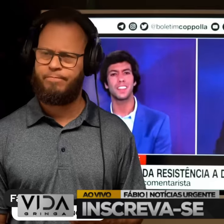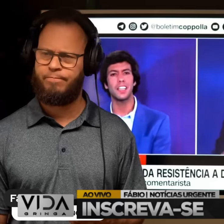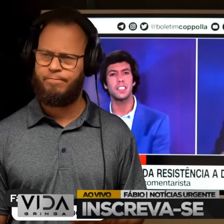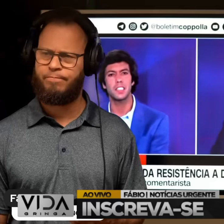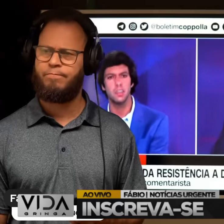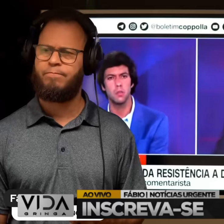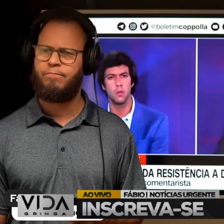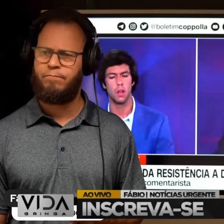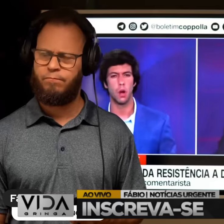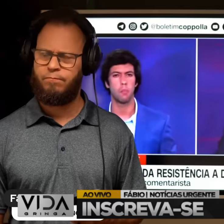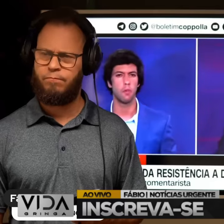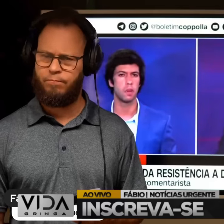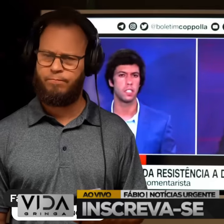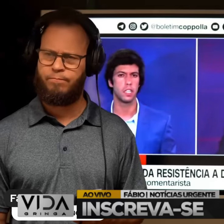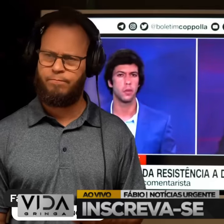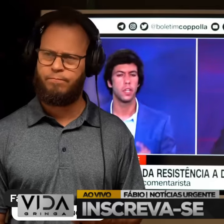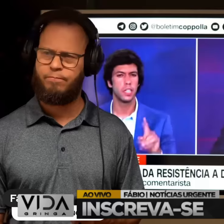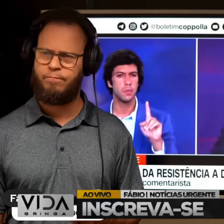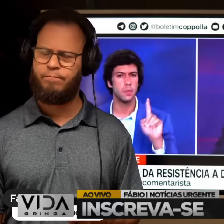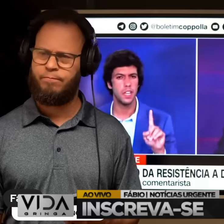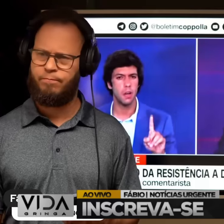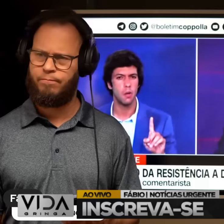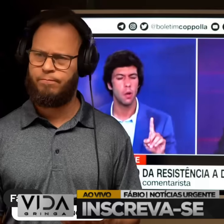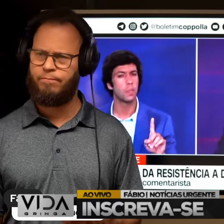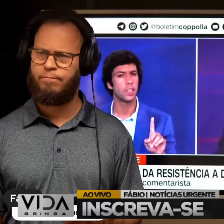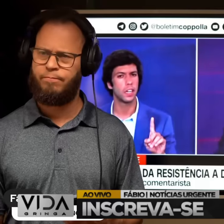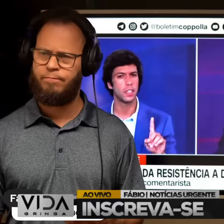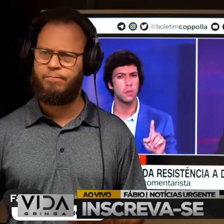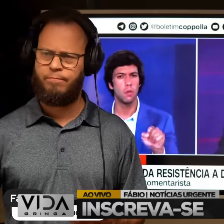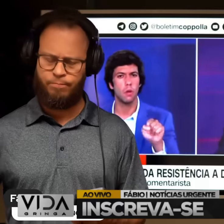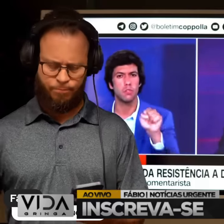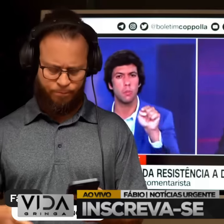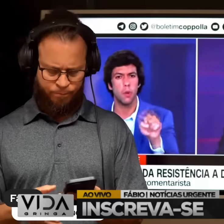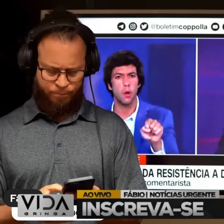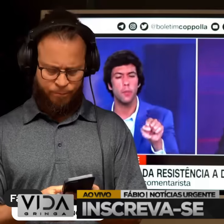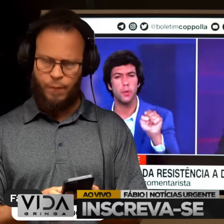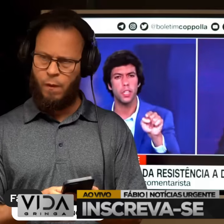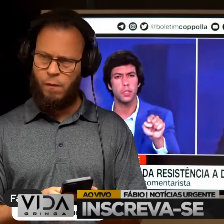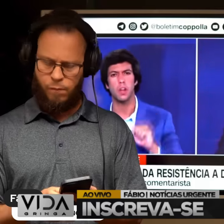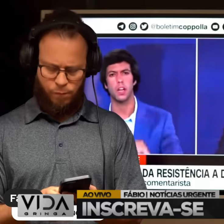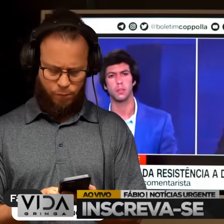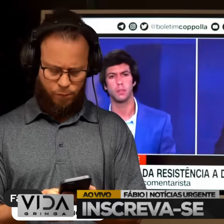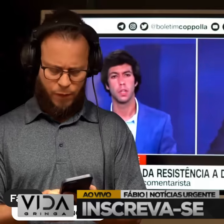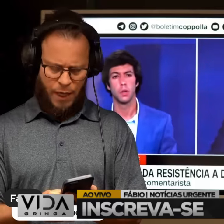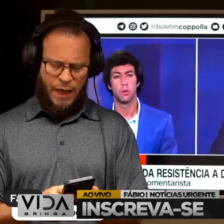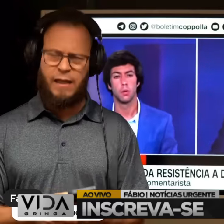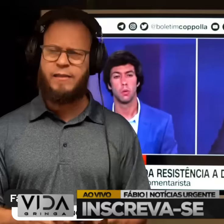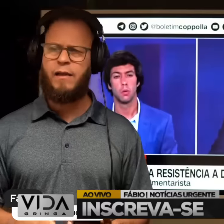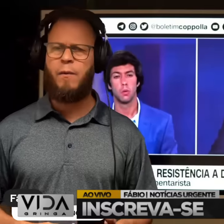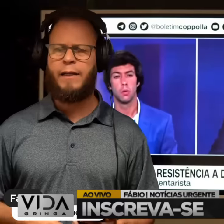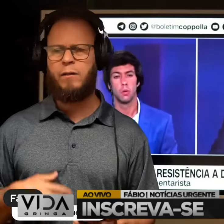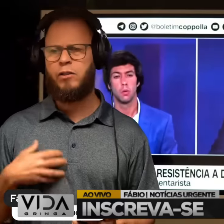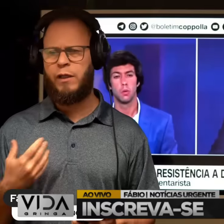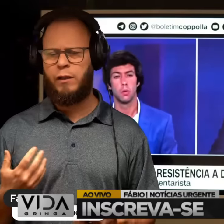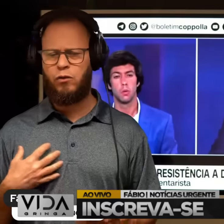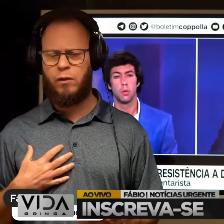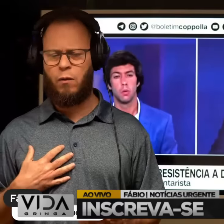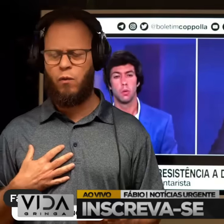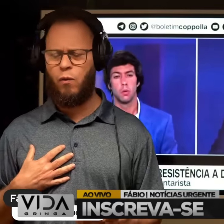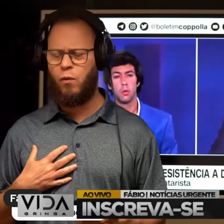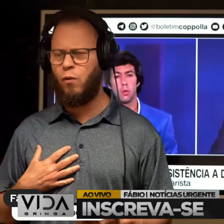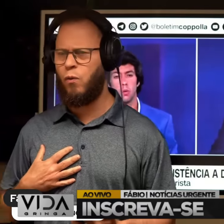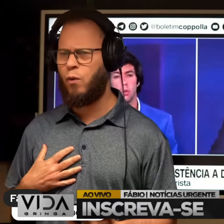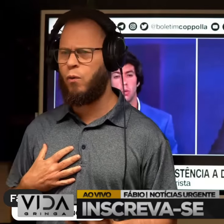uma traição ao povo brasileiro. Em especial, uma traição ao seu próprio eleitorado. Quer dizer, aqui a gente tem que